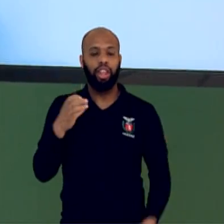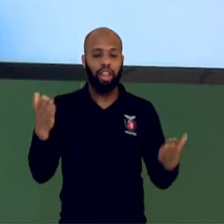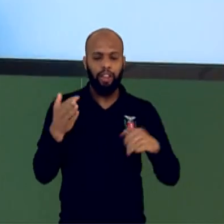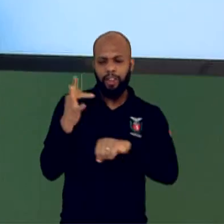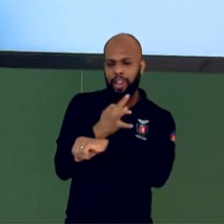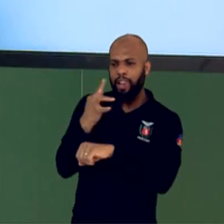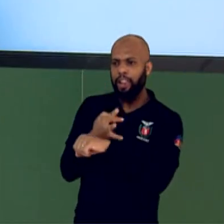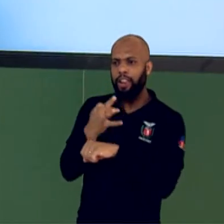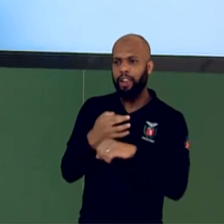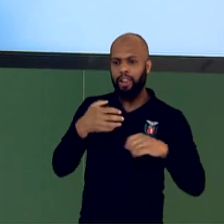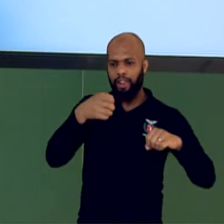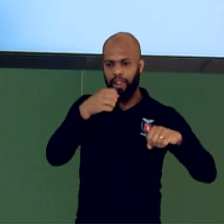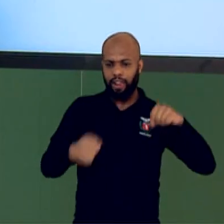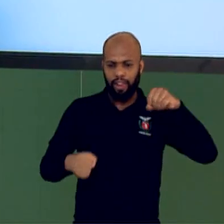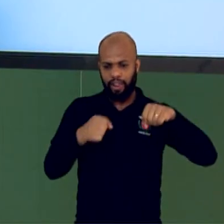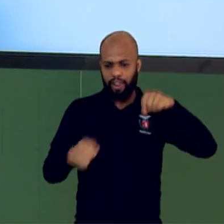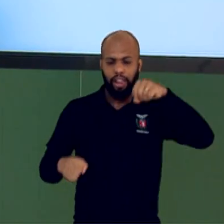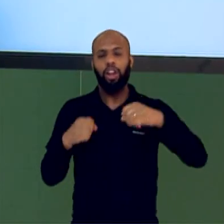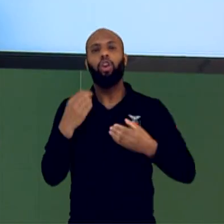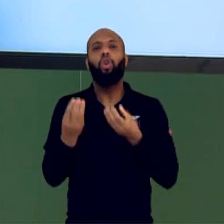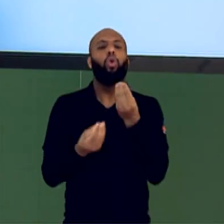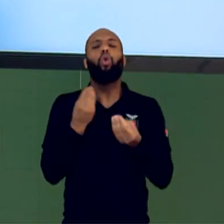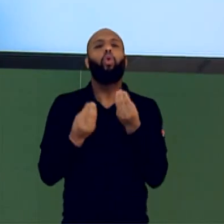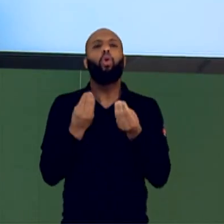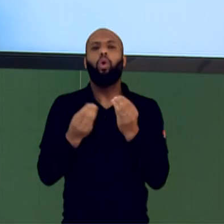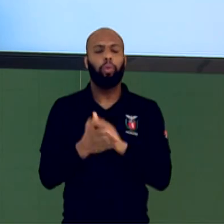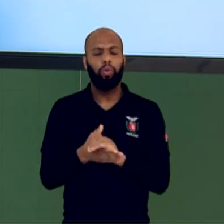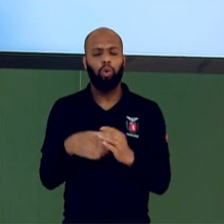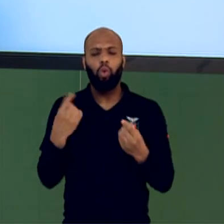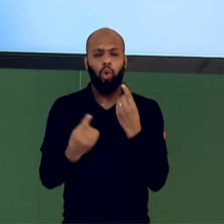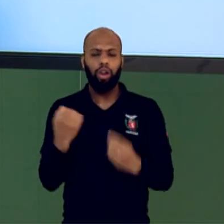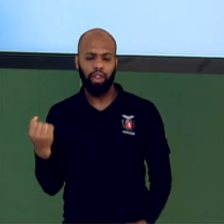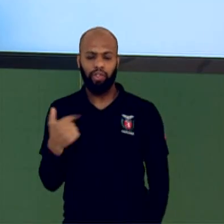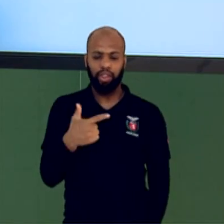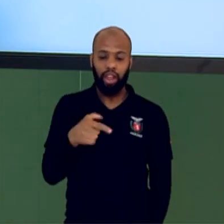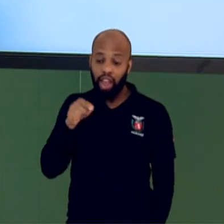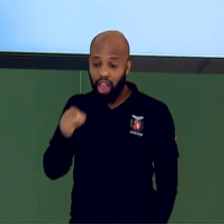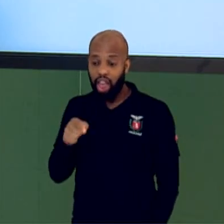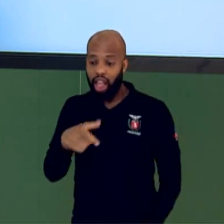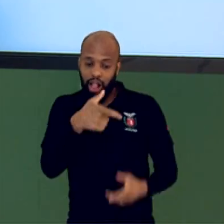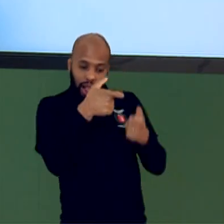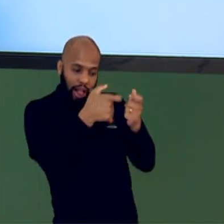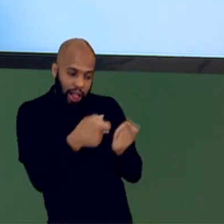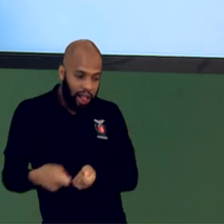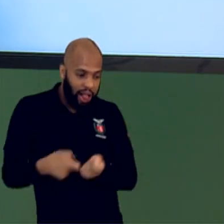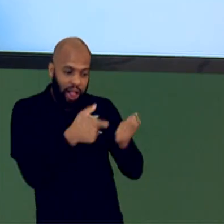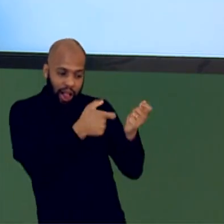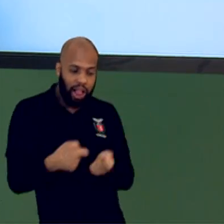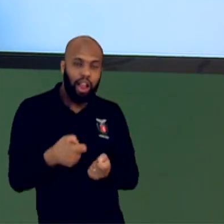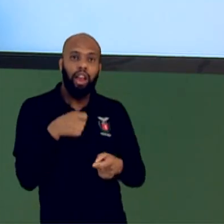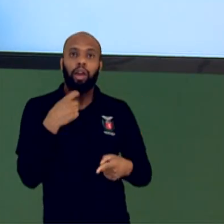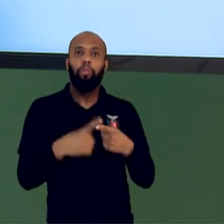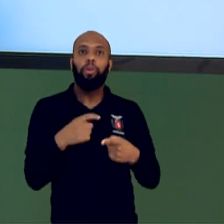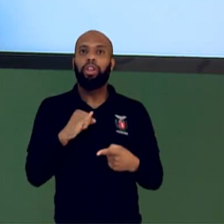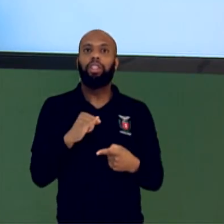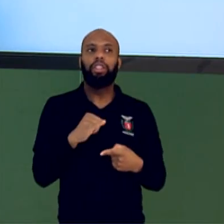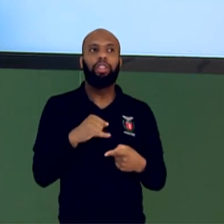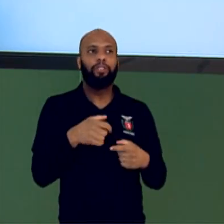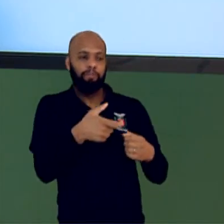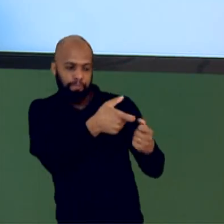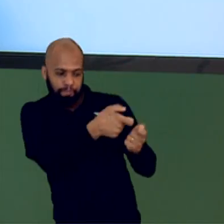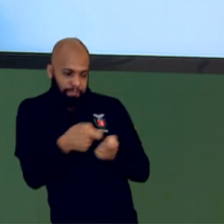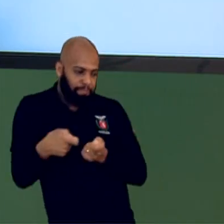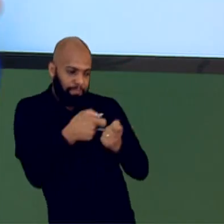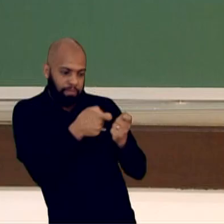força. Então, qual delas que tem que vencer? A potente. Porque se a potente não vencer, você não consegue tirar o objeto do local. Não